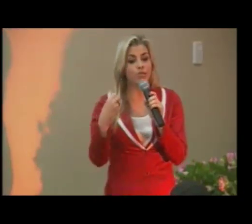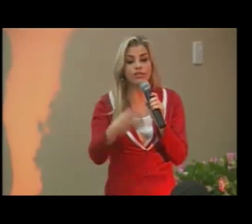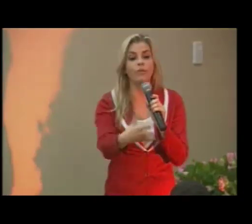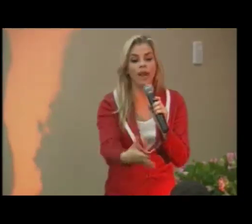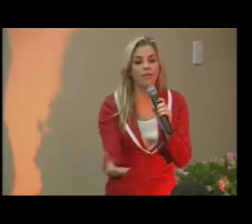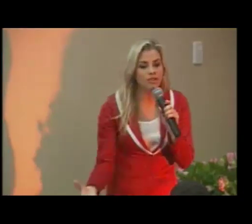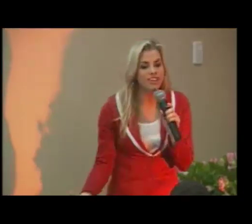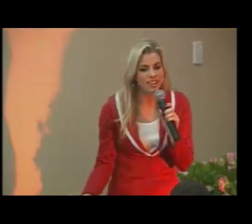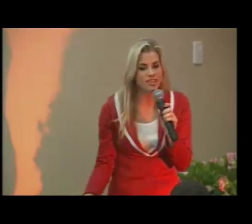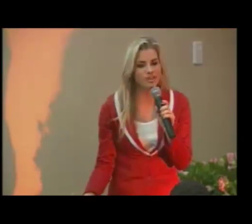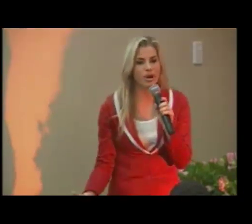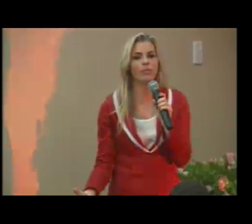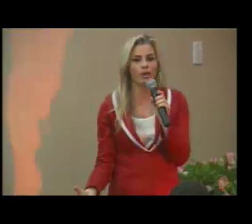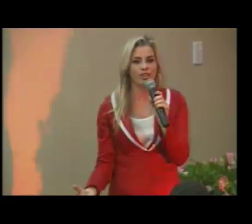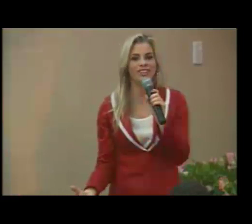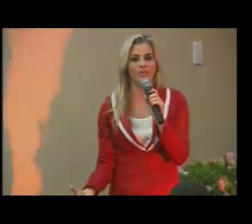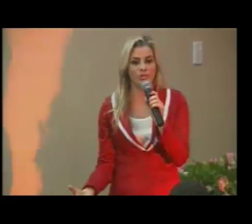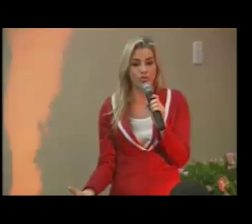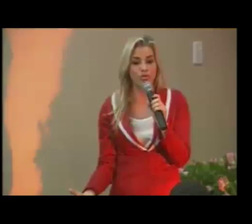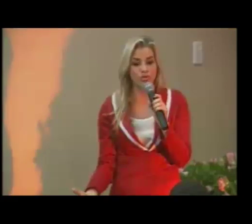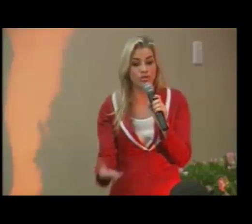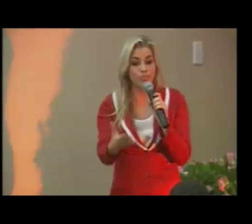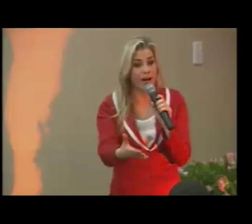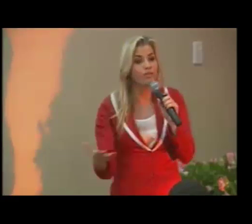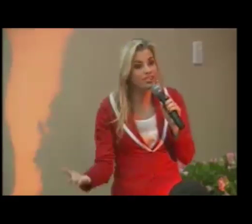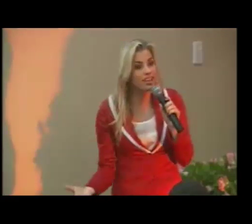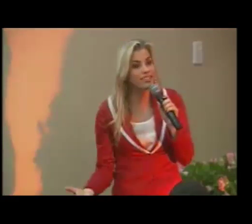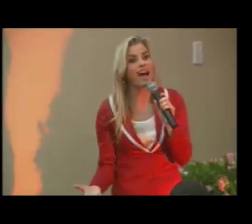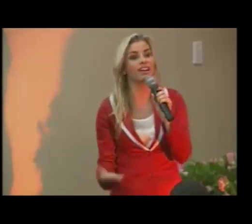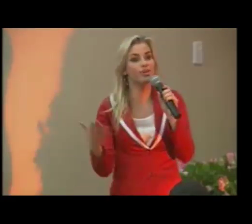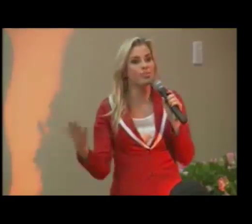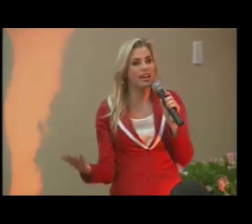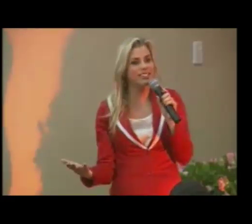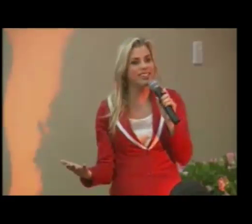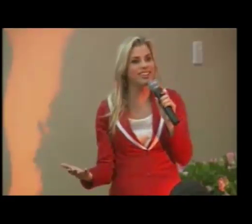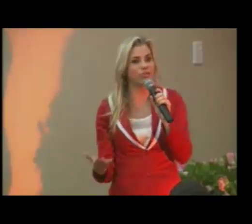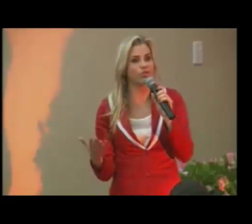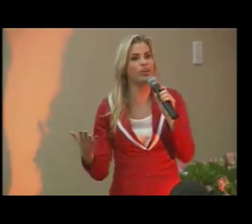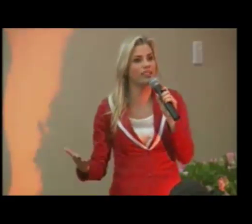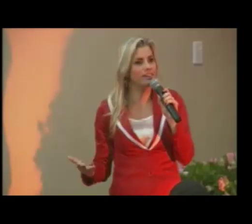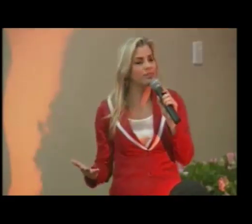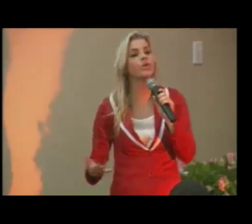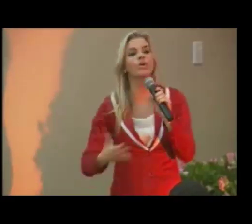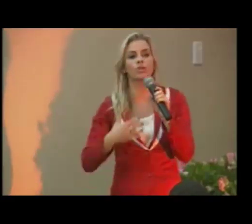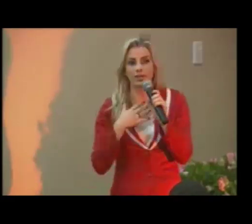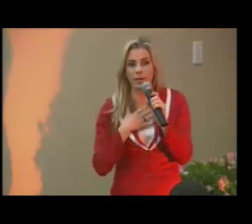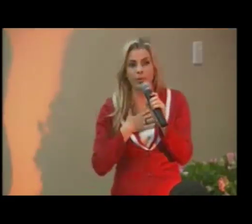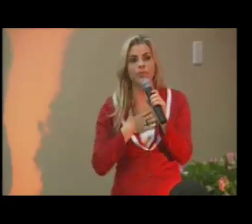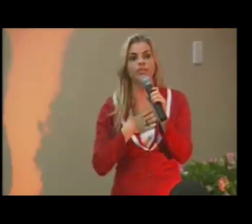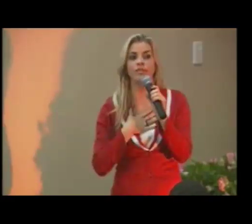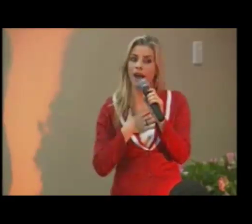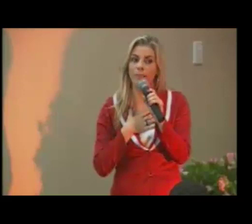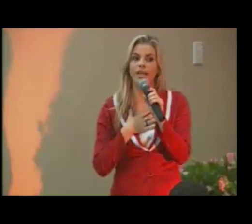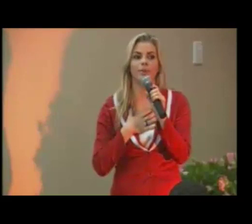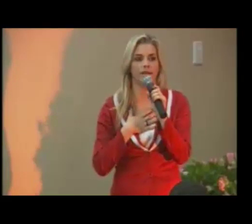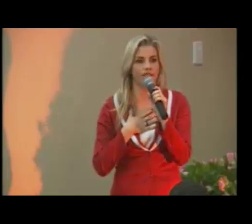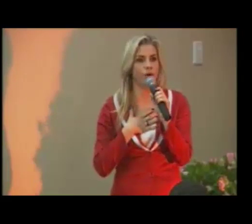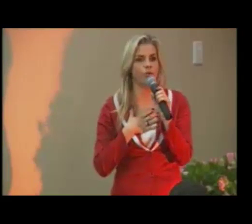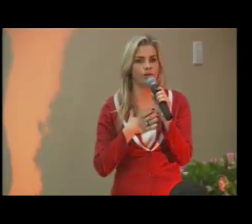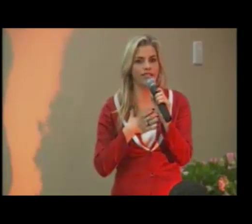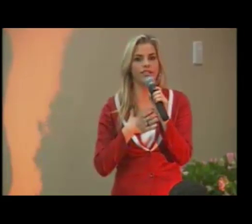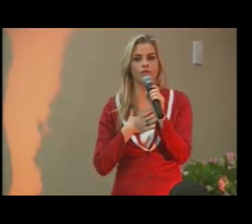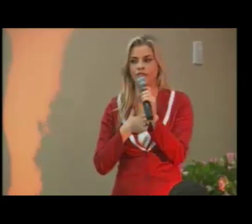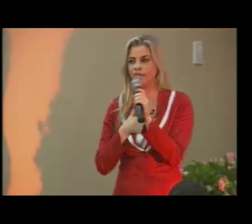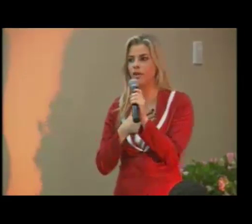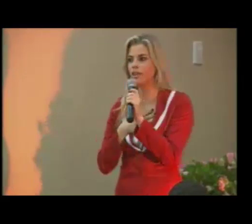gente pode trabalhar. Inclusive, para vocês, a escola pode trazer alguns cursos para vocês da área de imprensa, né, do jornalismo. Nós também podemos